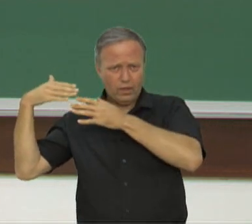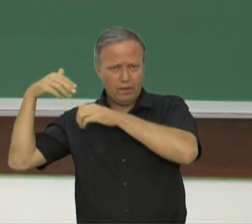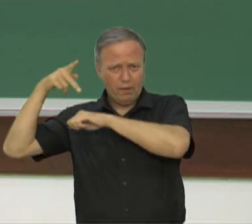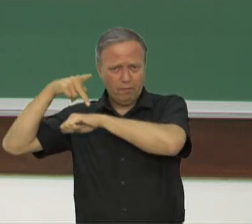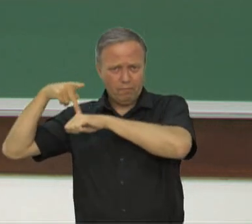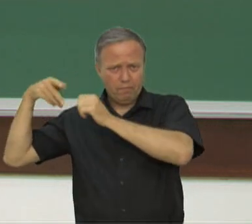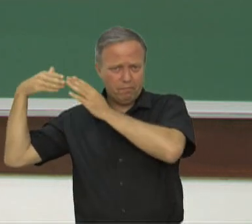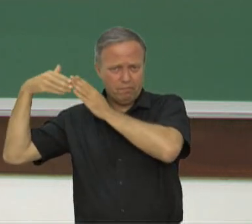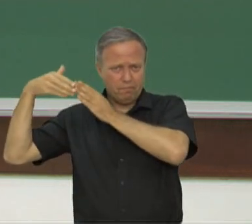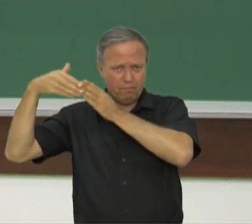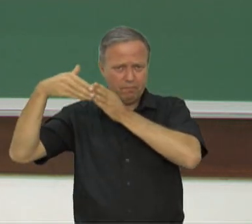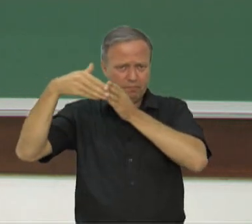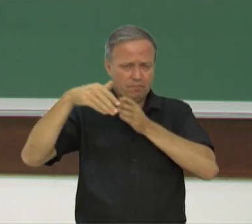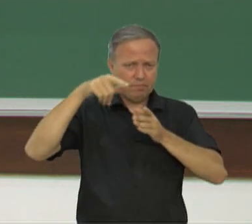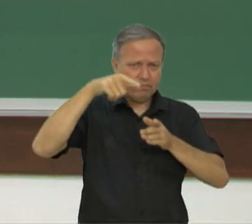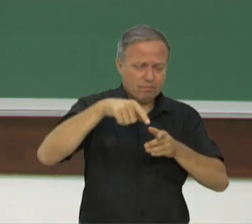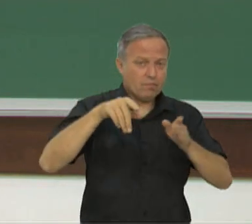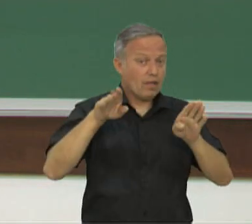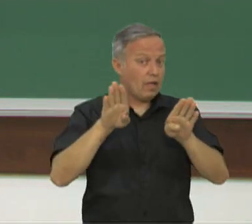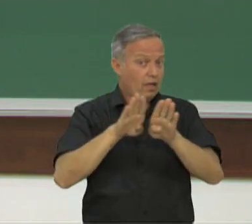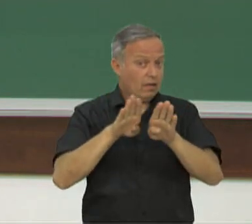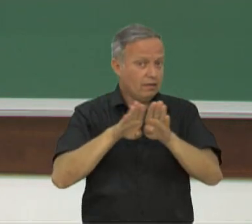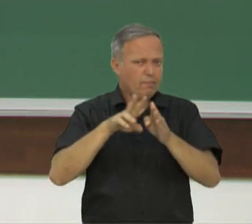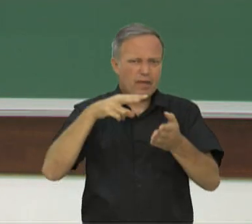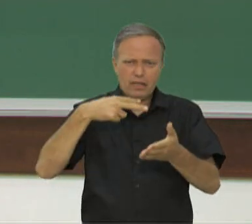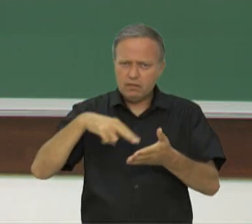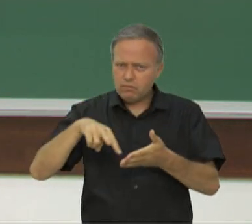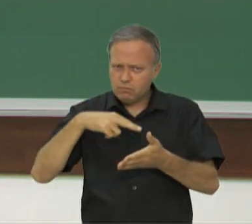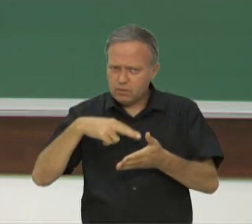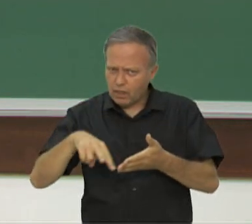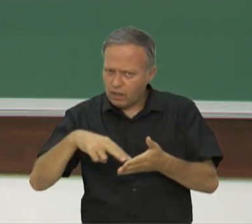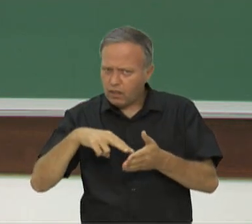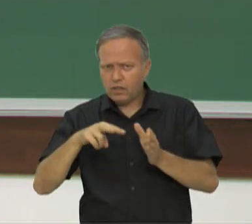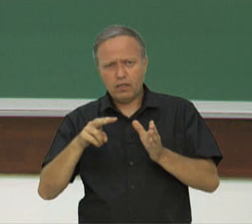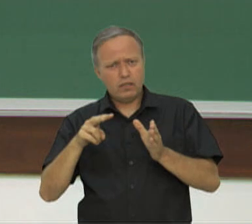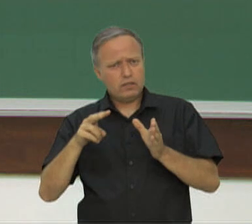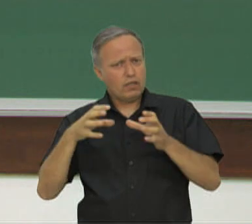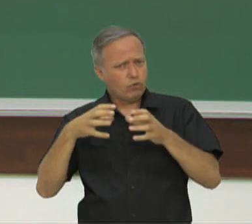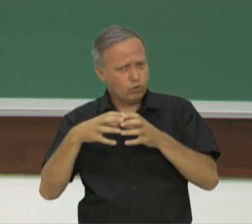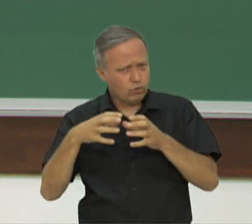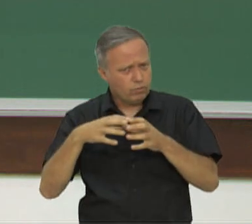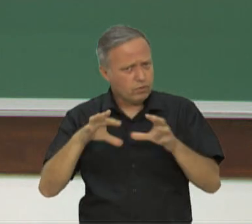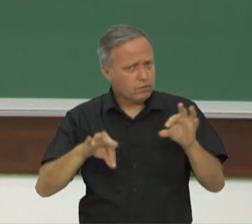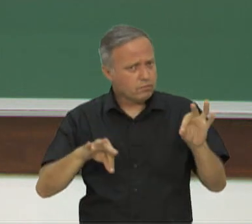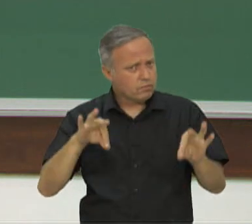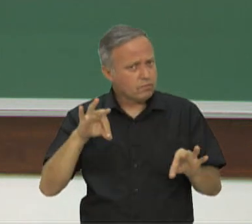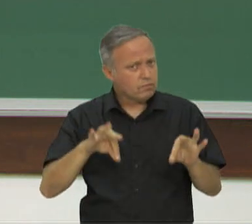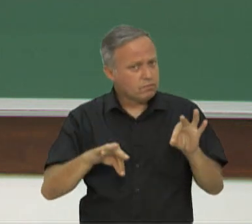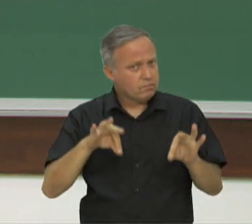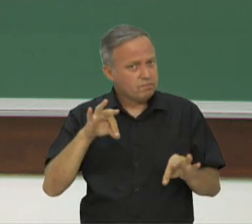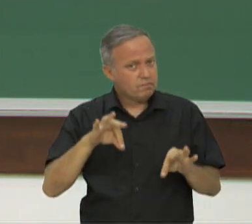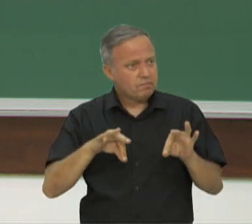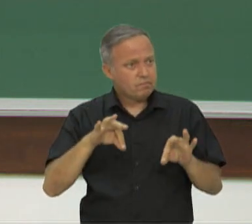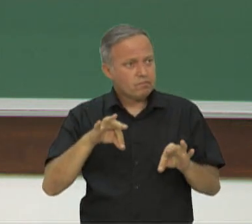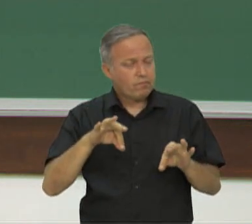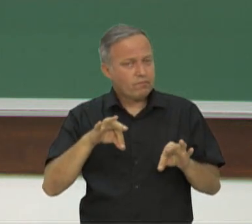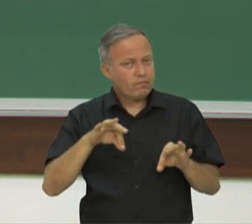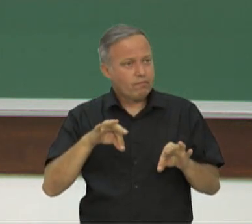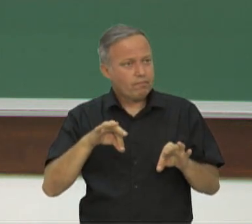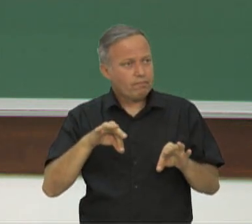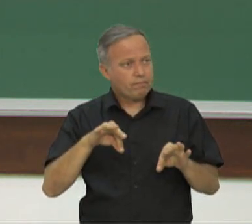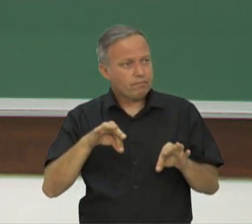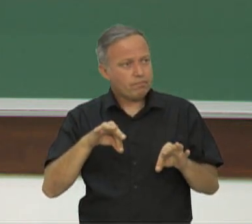das danças, peças de, teatrais e dos espetáculos de dança? Lembram? Então, e